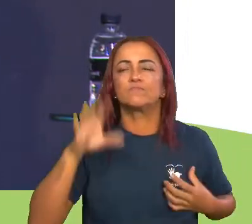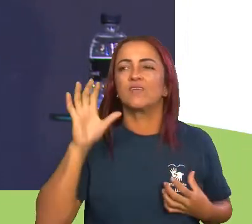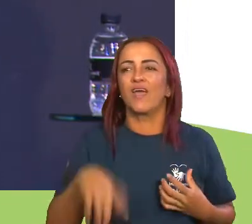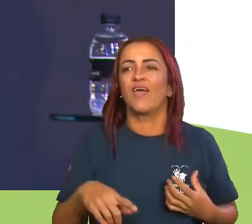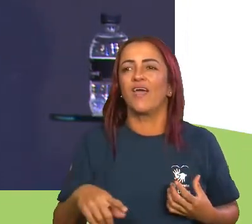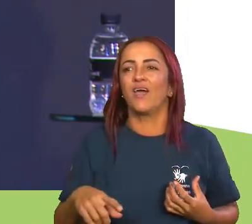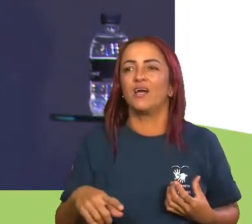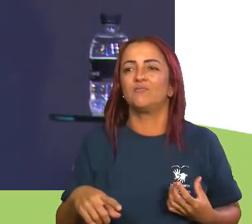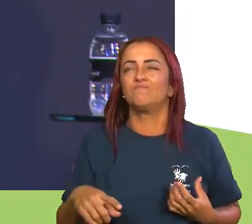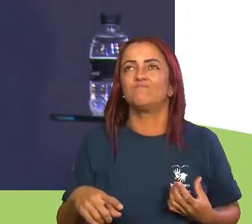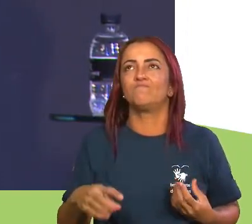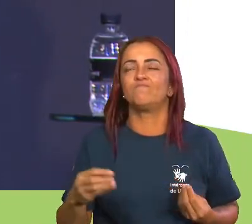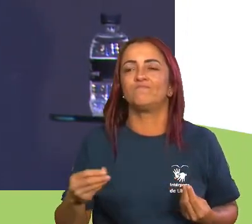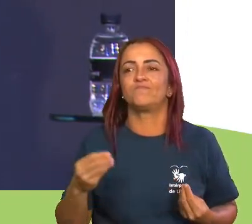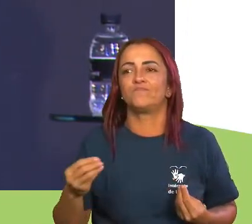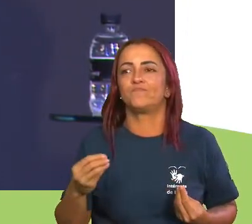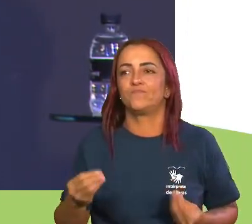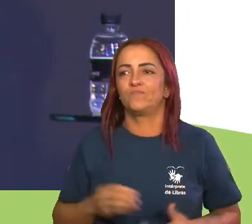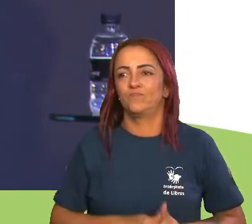é de uma...